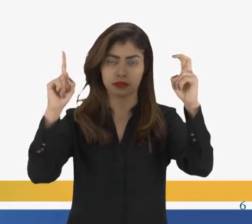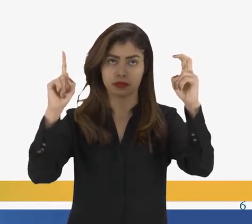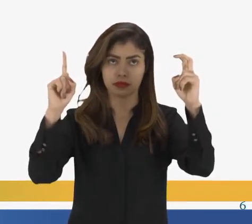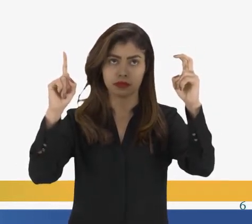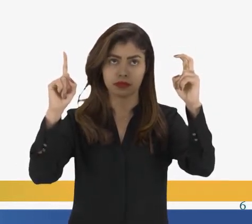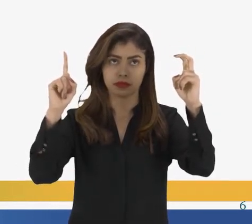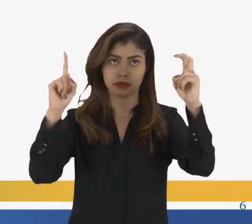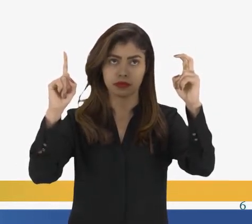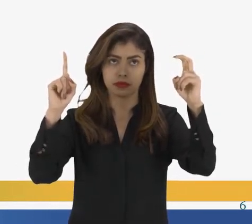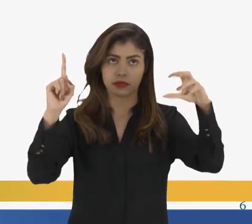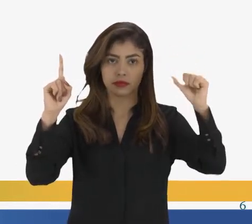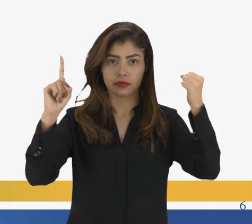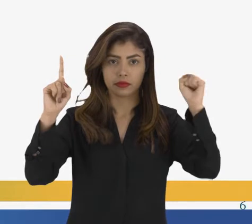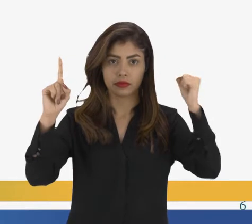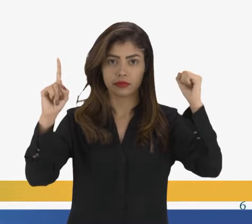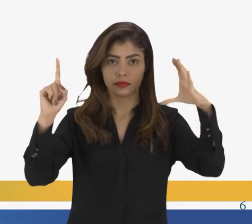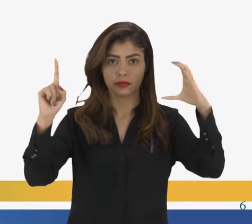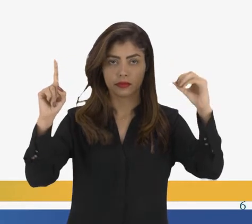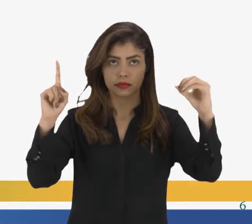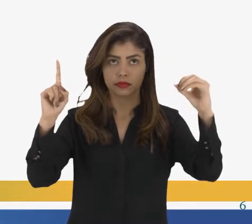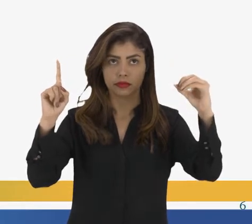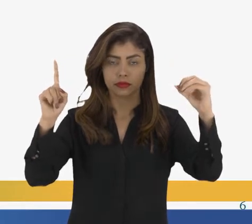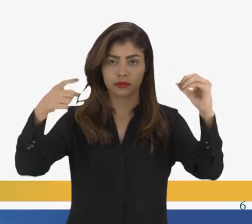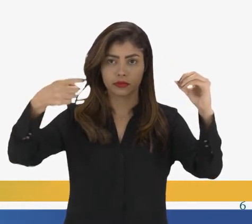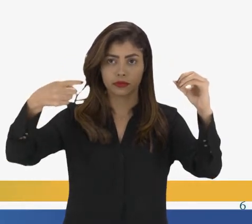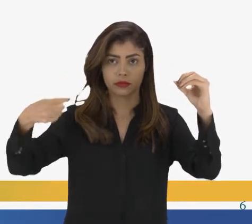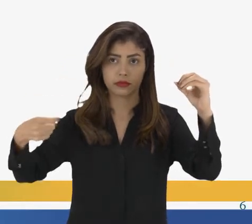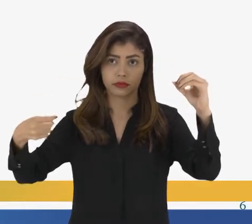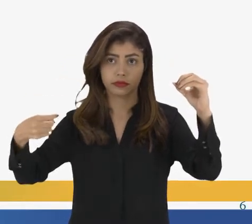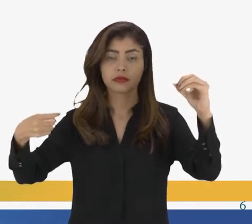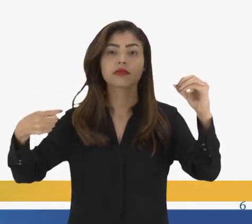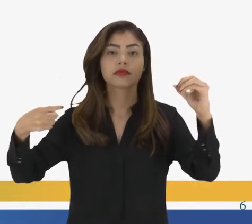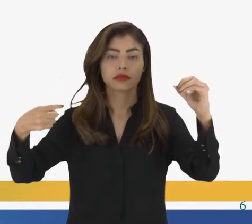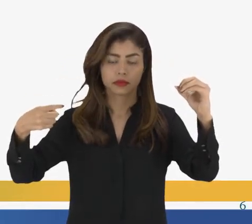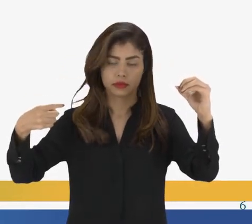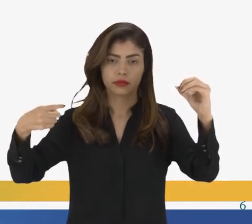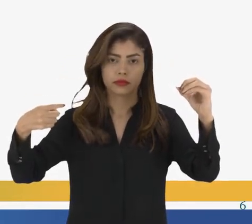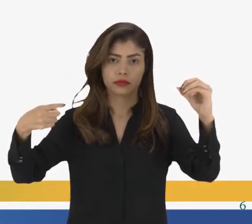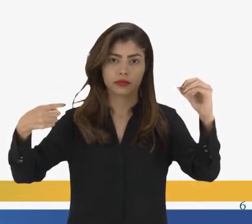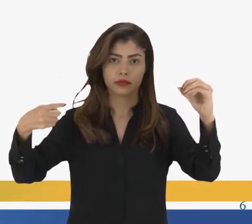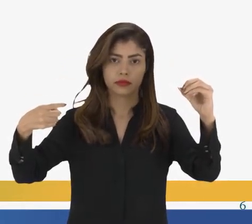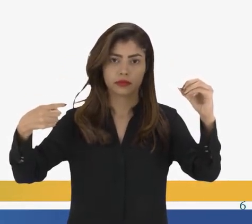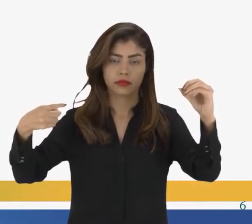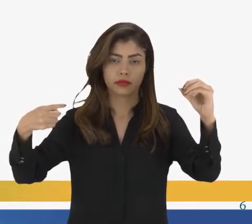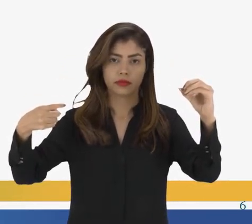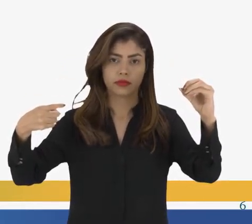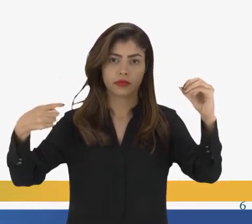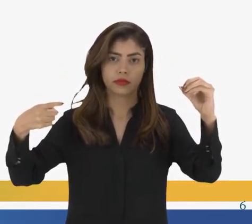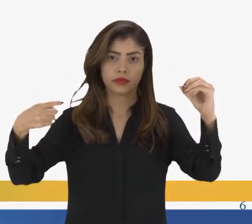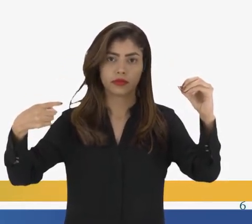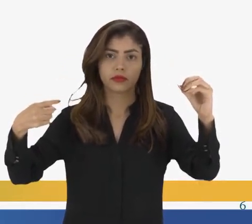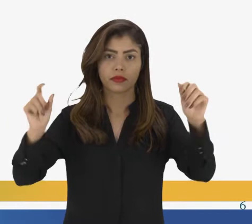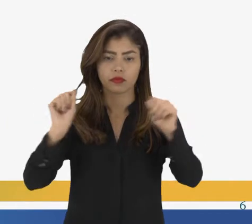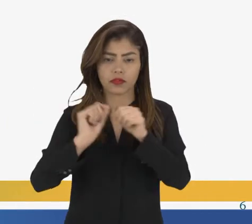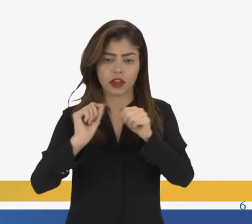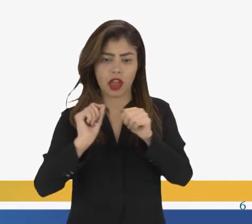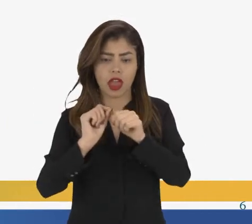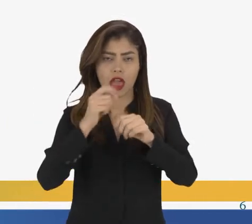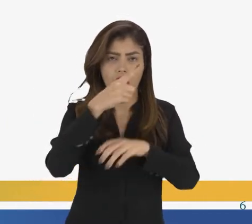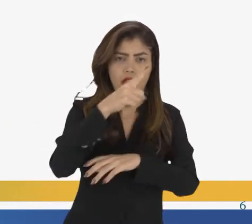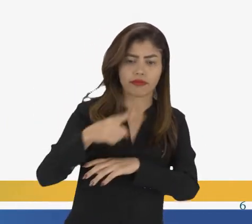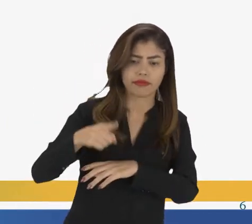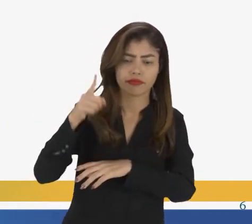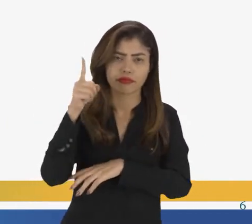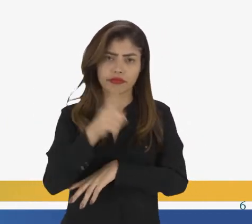Celsius. E ele recebeu 80 calorias. Sendo assim, a gente pode montar uma regra de 3 simples,